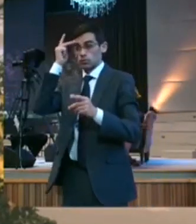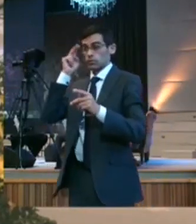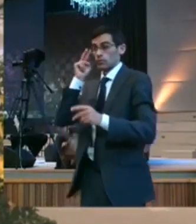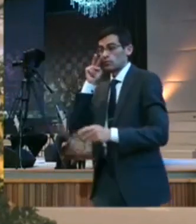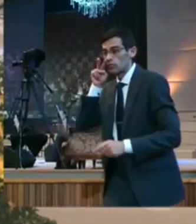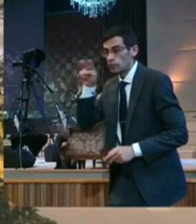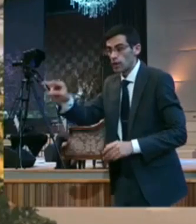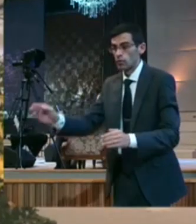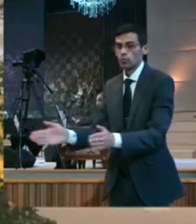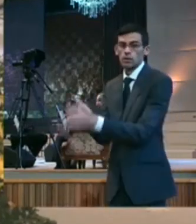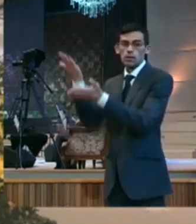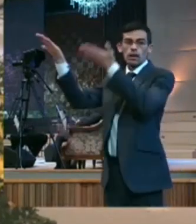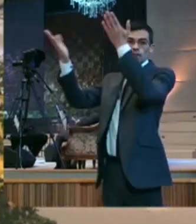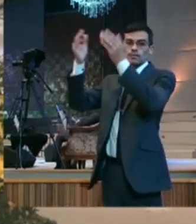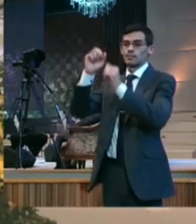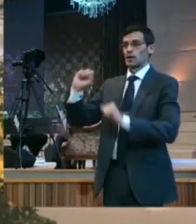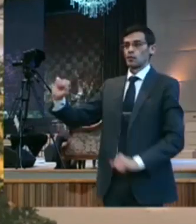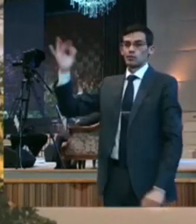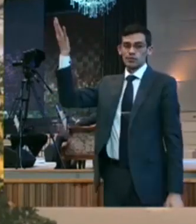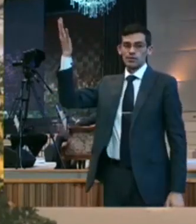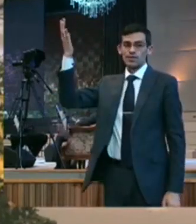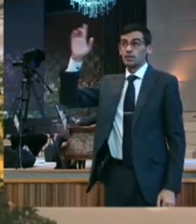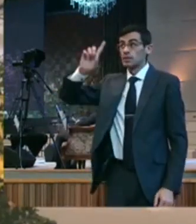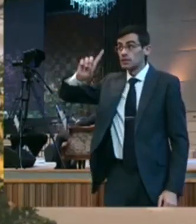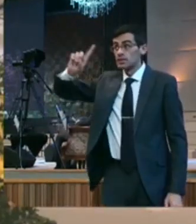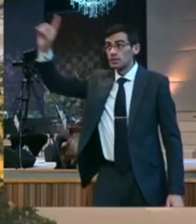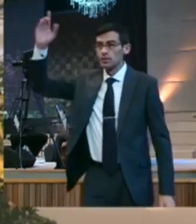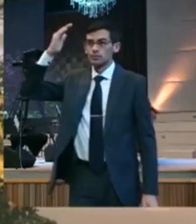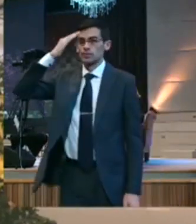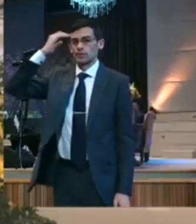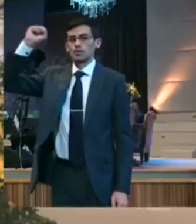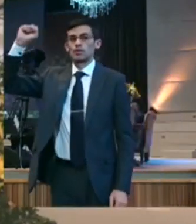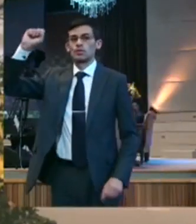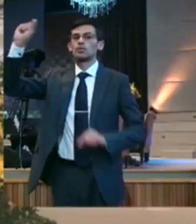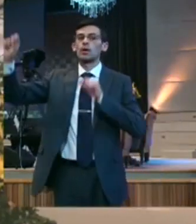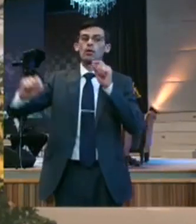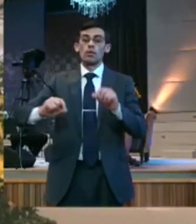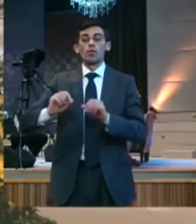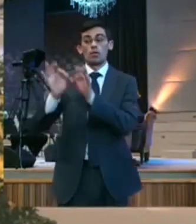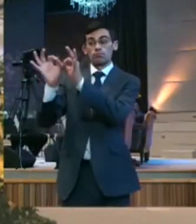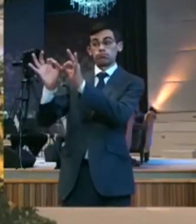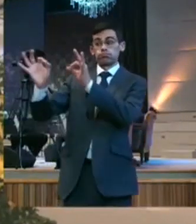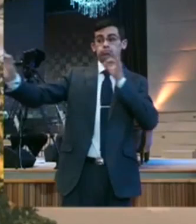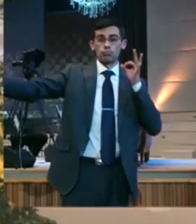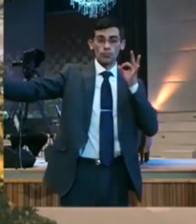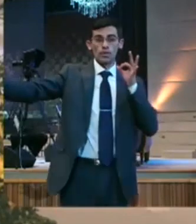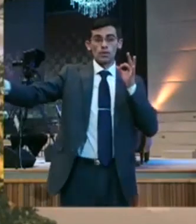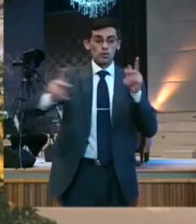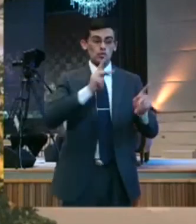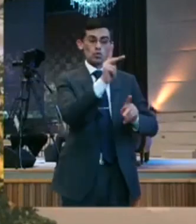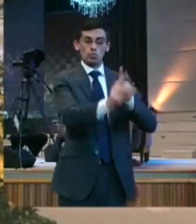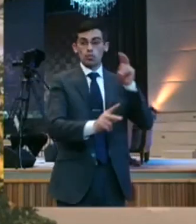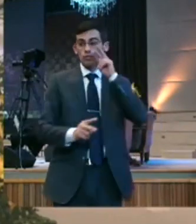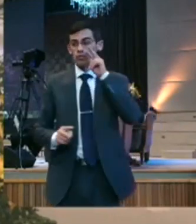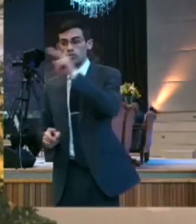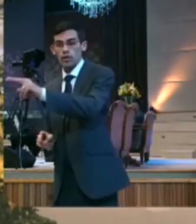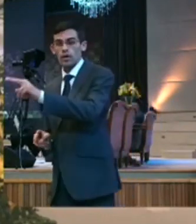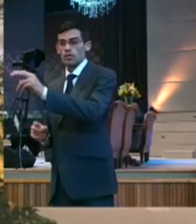o milagre acontecer. E Deus, na sua sabedoria, disse: olha, guarda essa distância para você ver, porque o Senhor